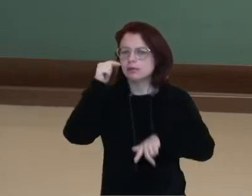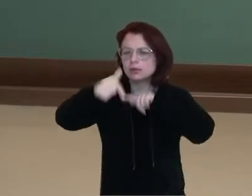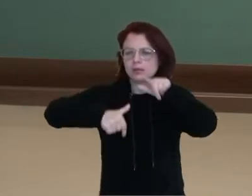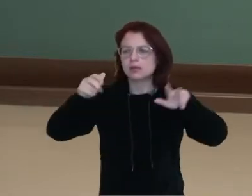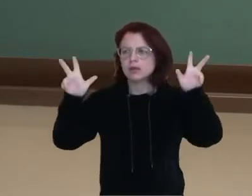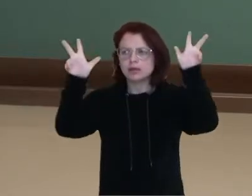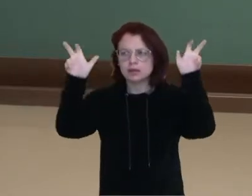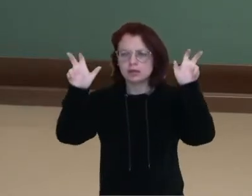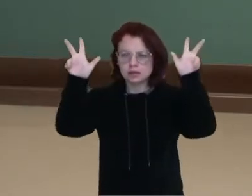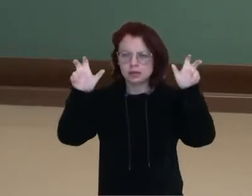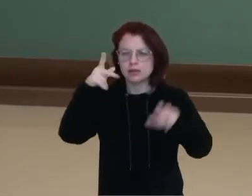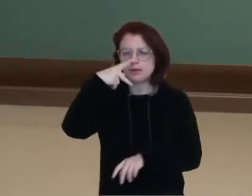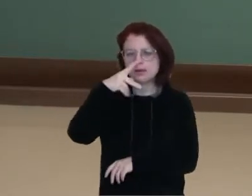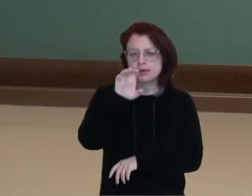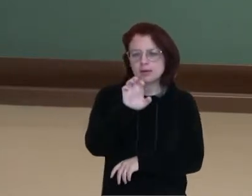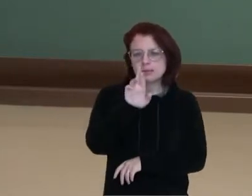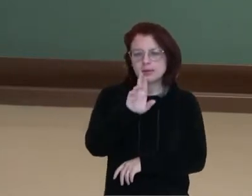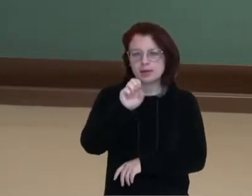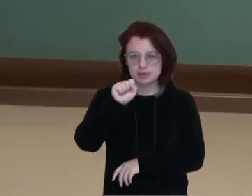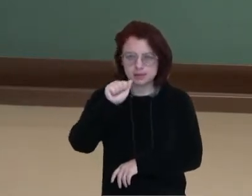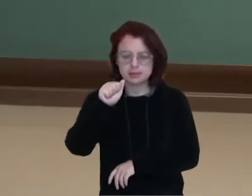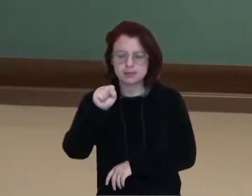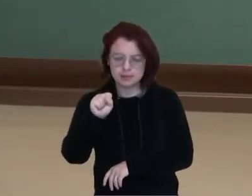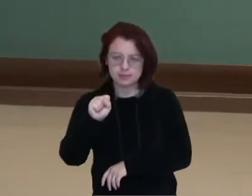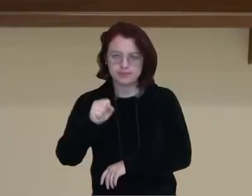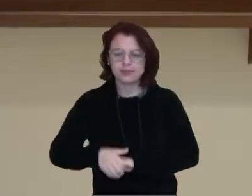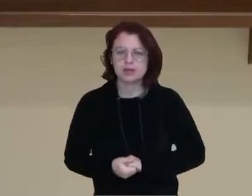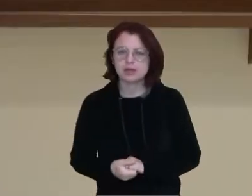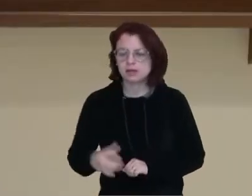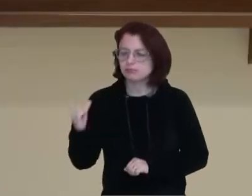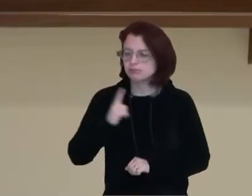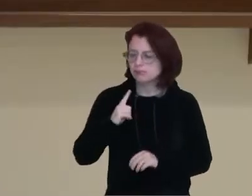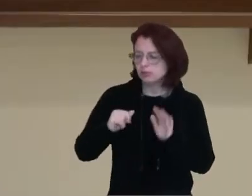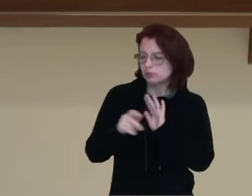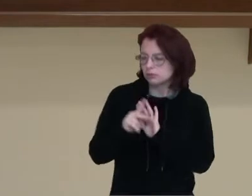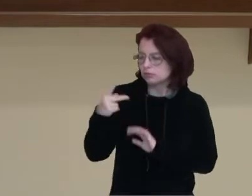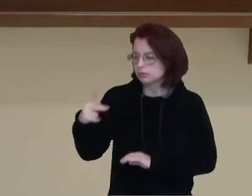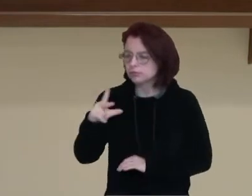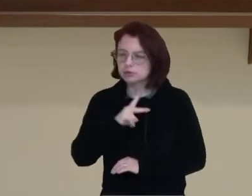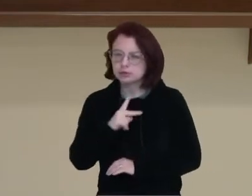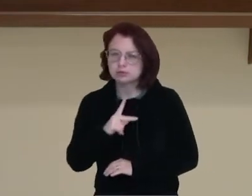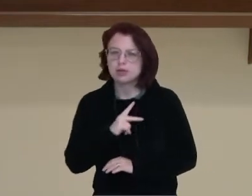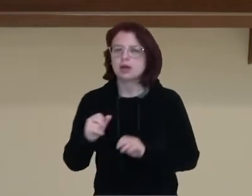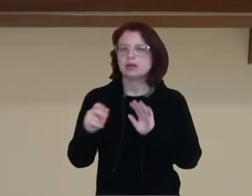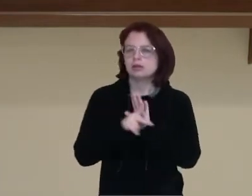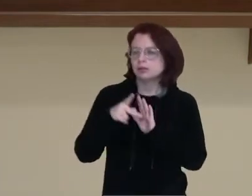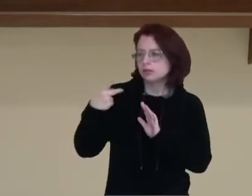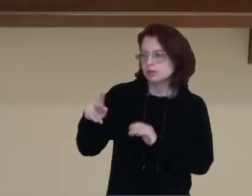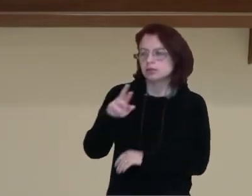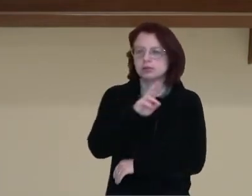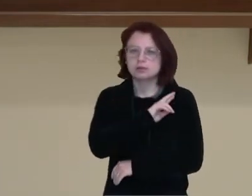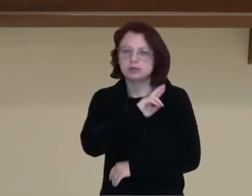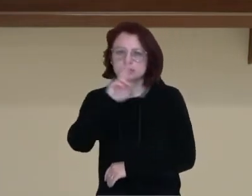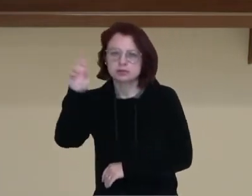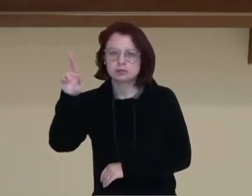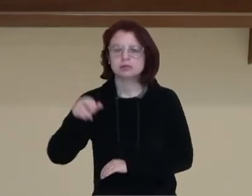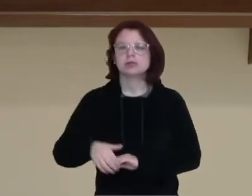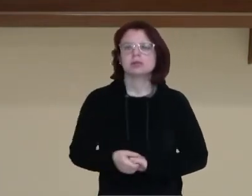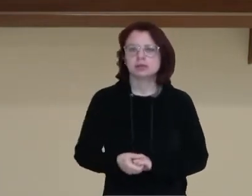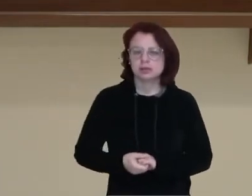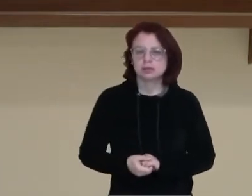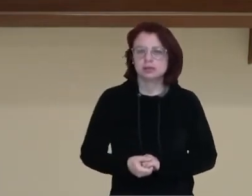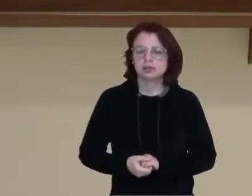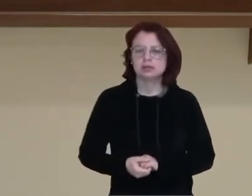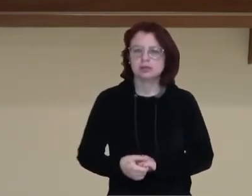uma civilização também fantástica da antiguidade, com suas particularidades, com a sua religião, o zoroastrismo,